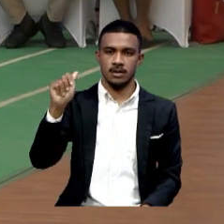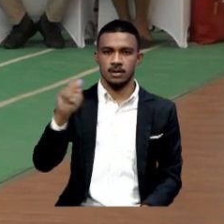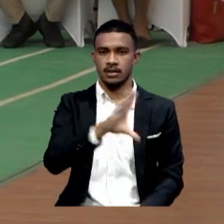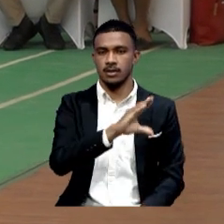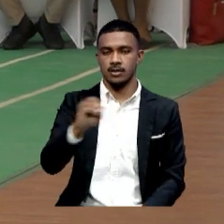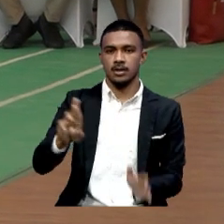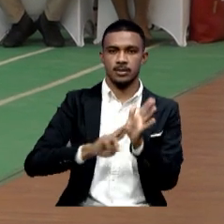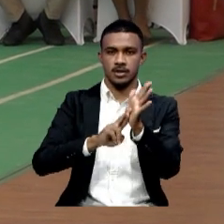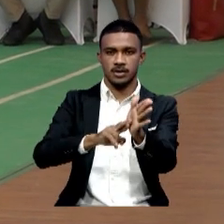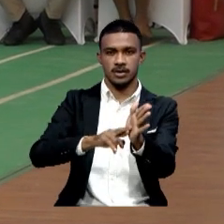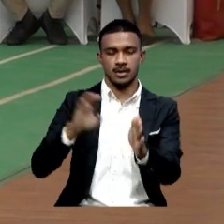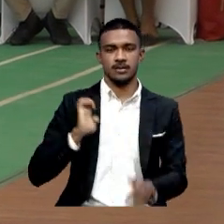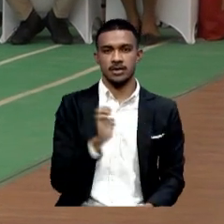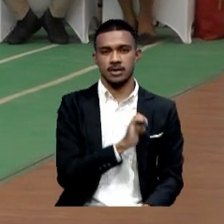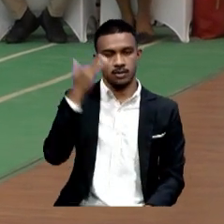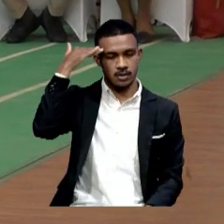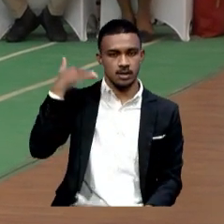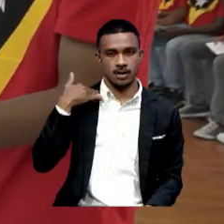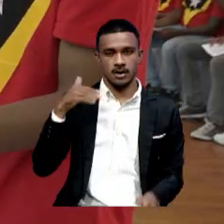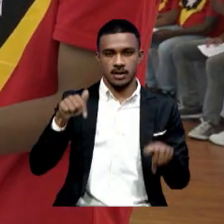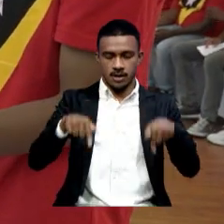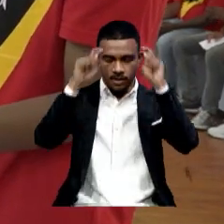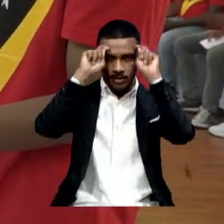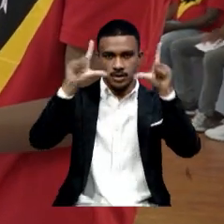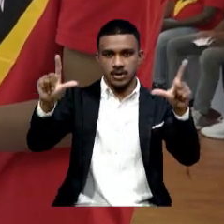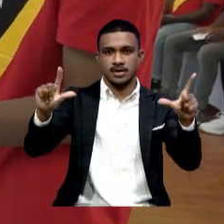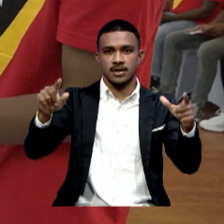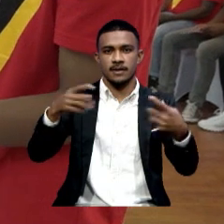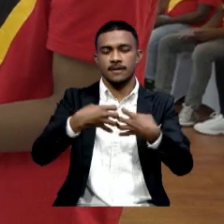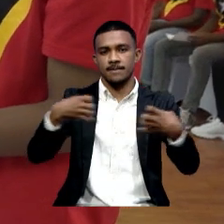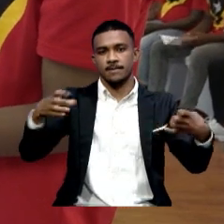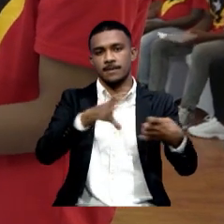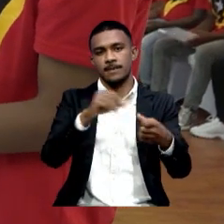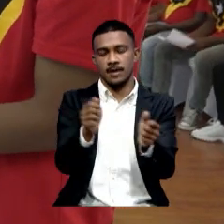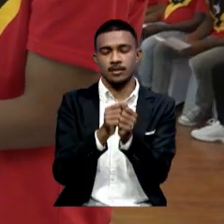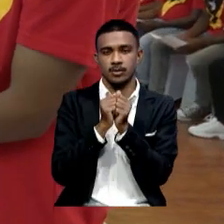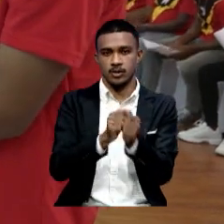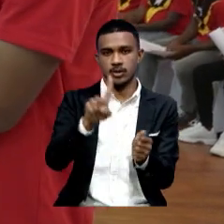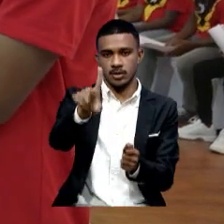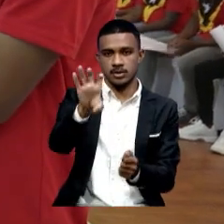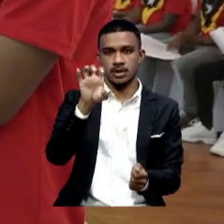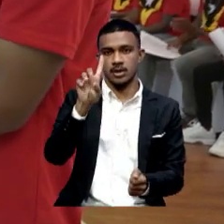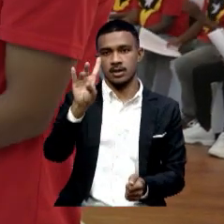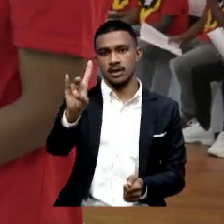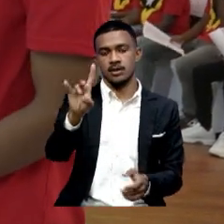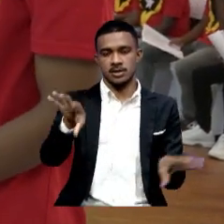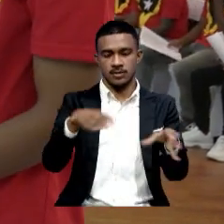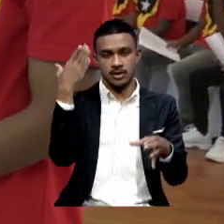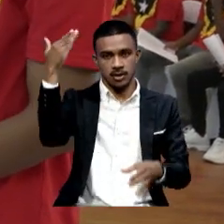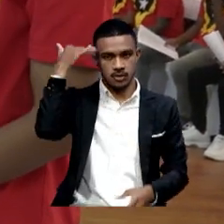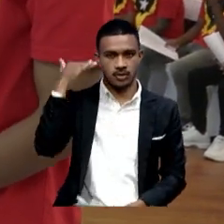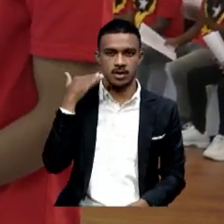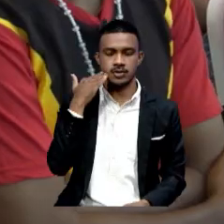embaixador Coreia e Timor-Leste, halo despedida ba trabalhador timoruang hamutuk atus ida hitu nebe seba serviço iha Coreia